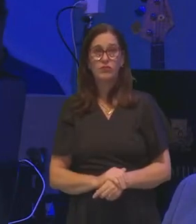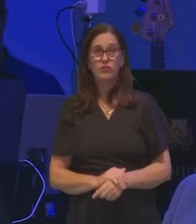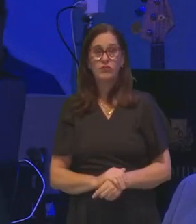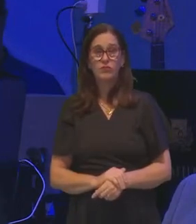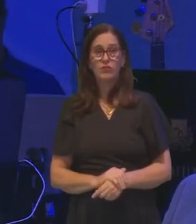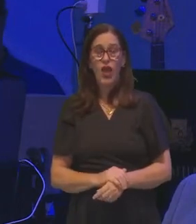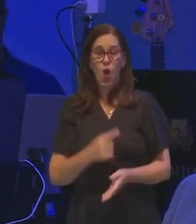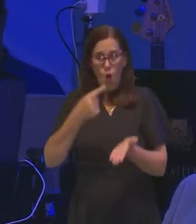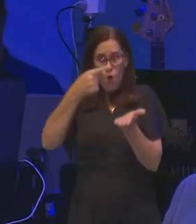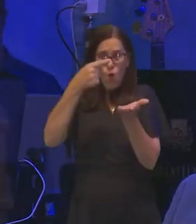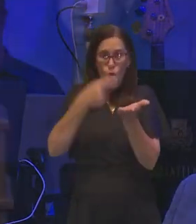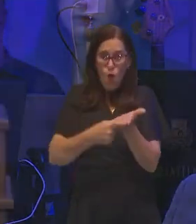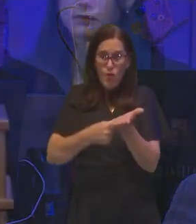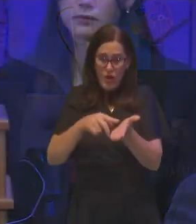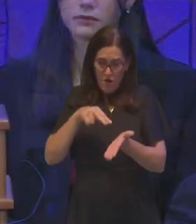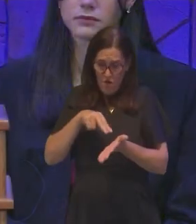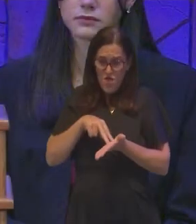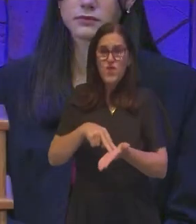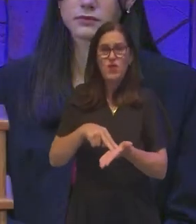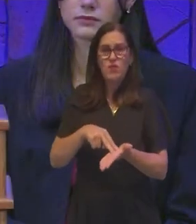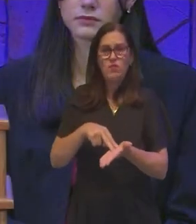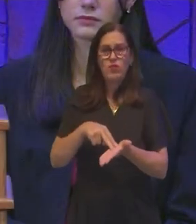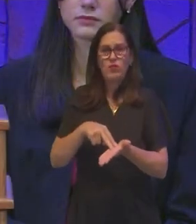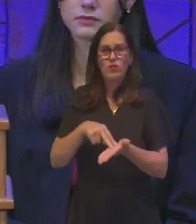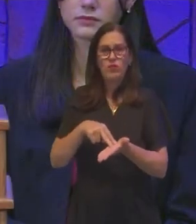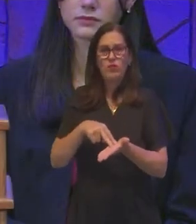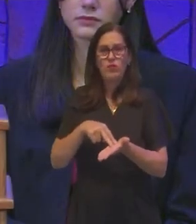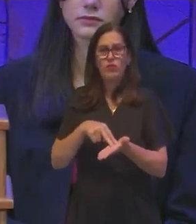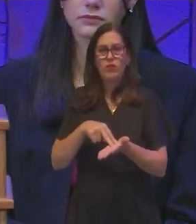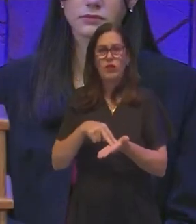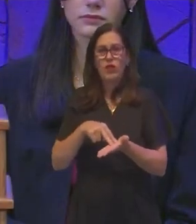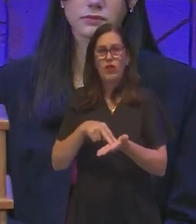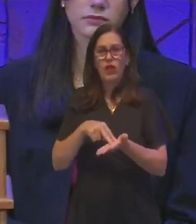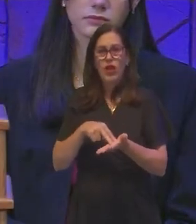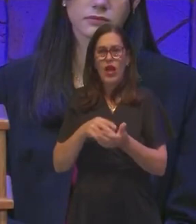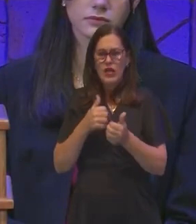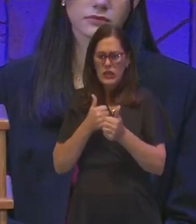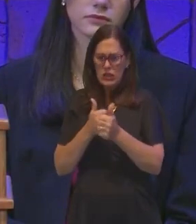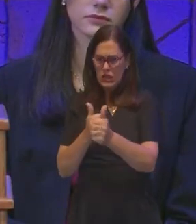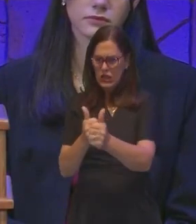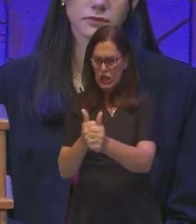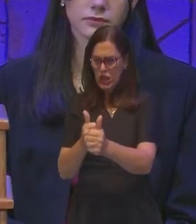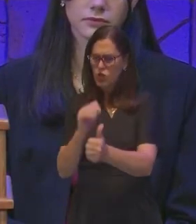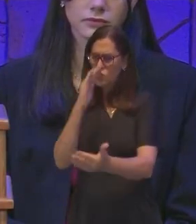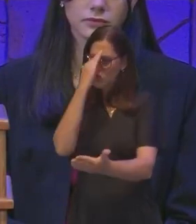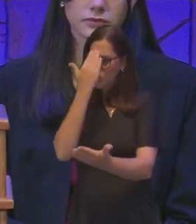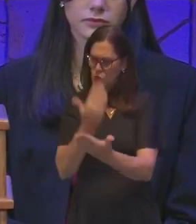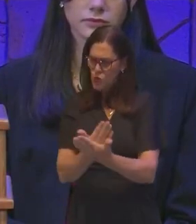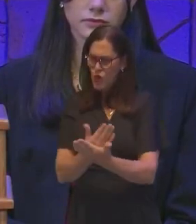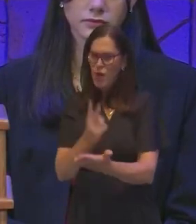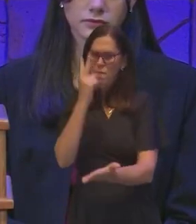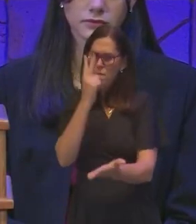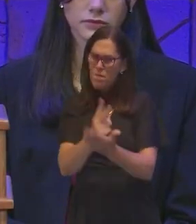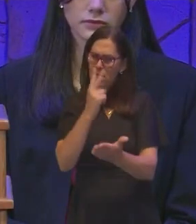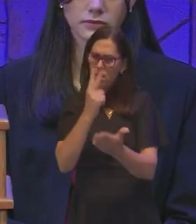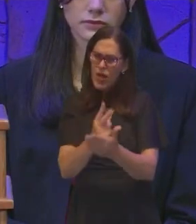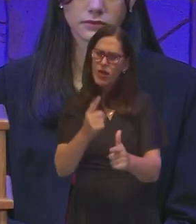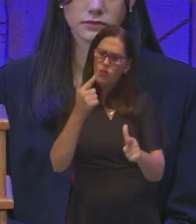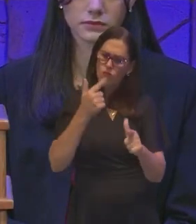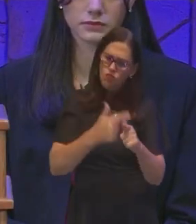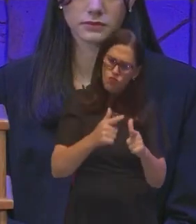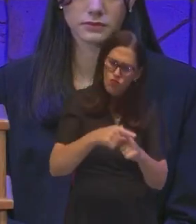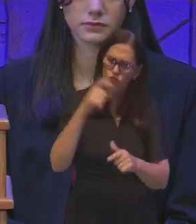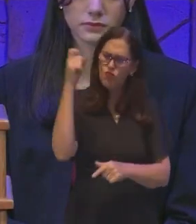é um compromisso firme, é seguir com firmeza apesar das dificuldades,